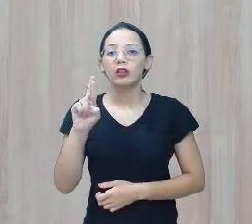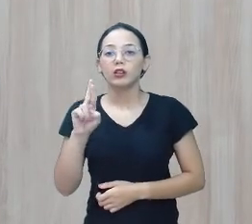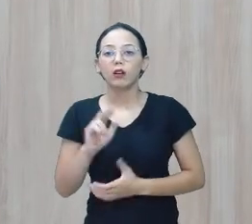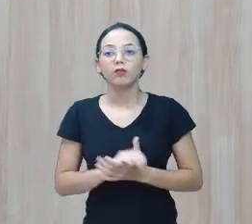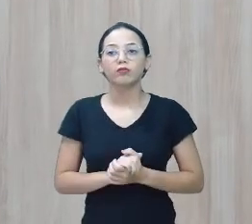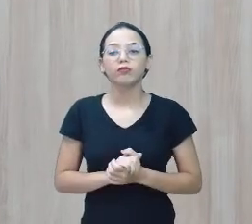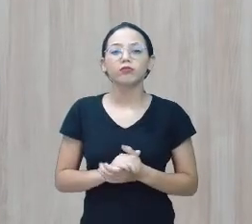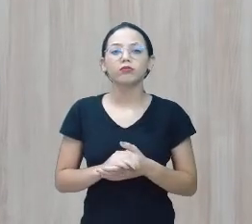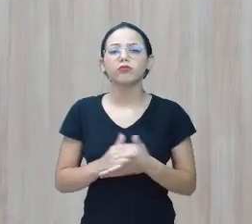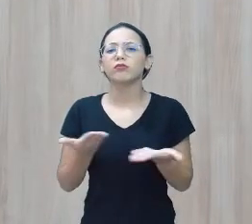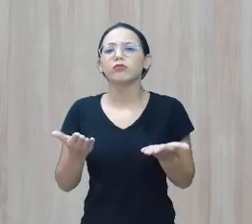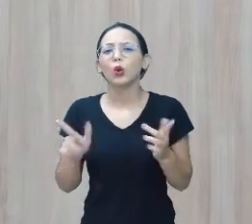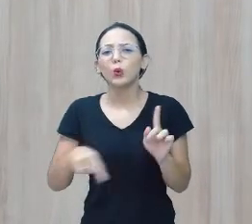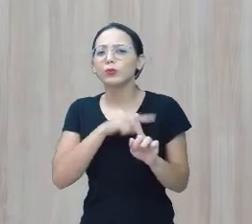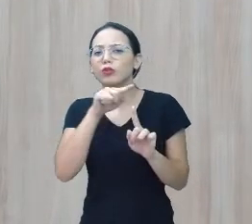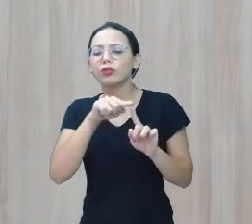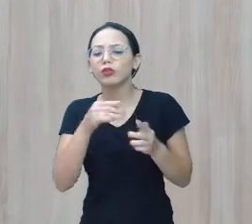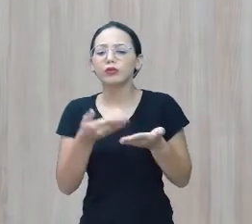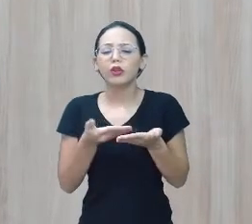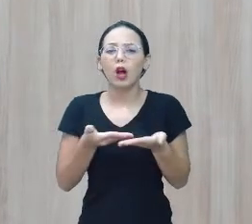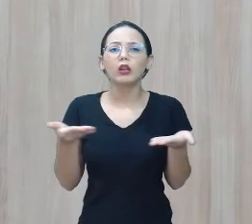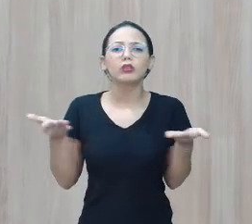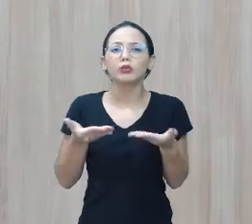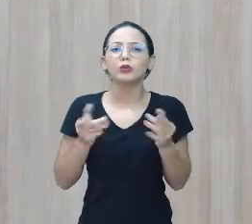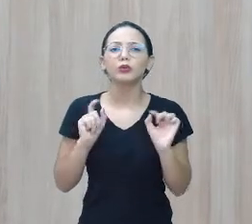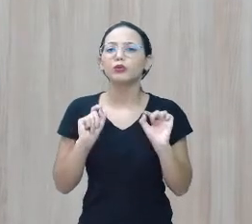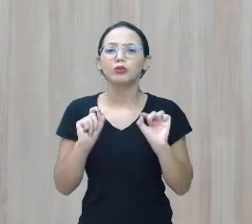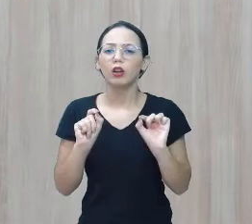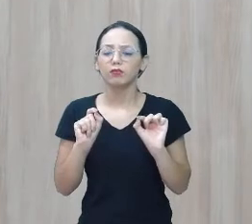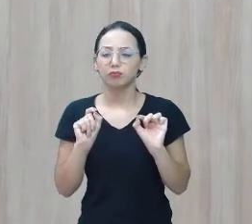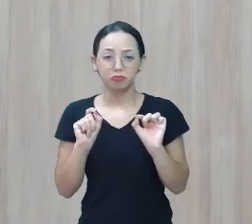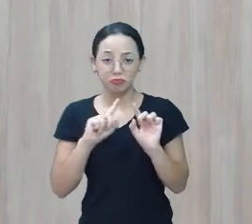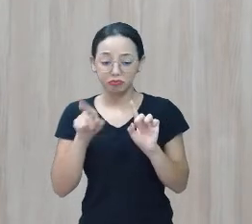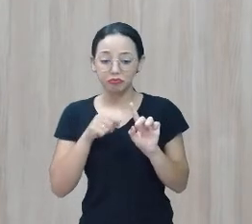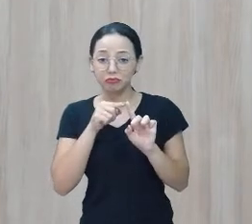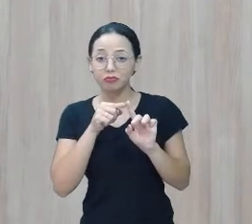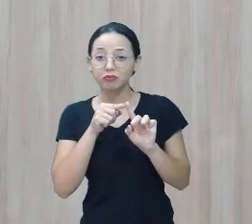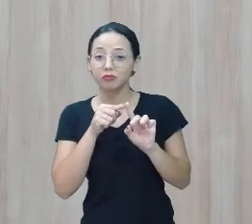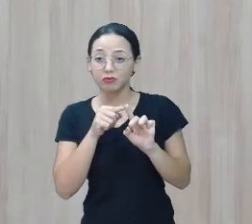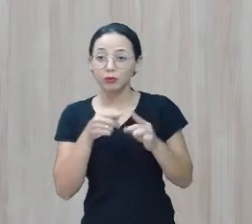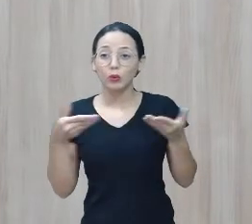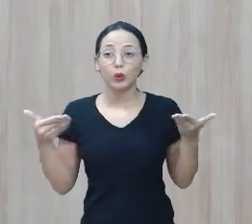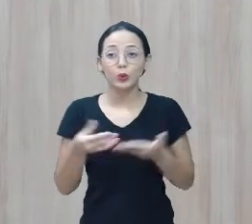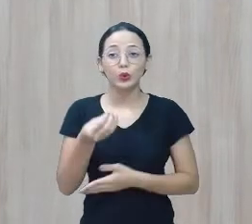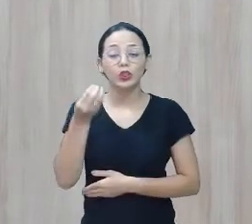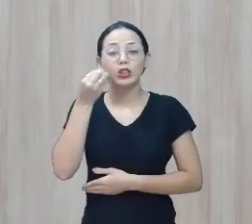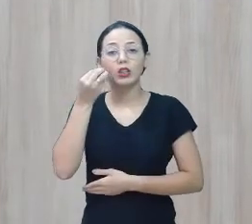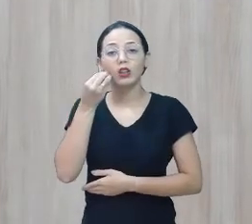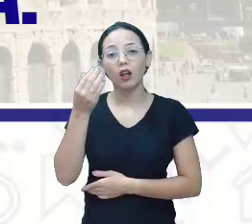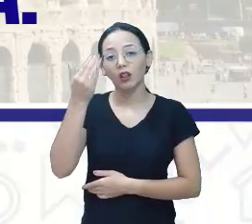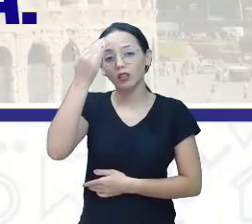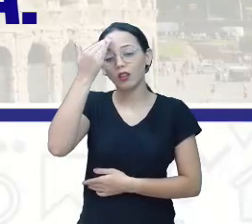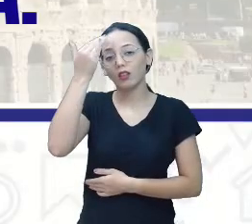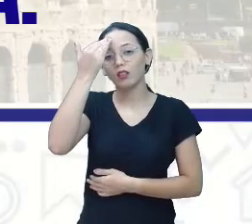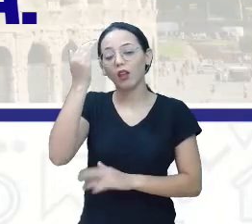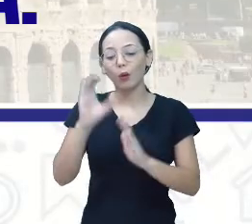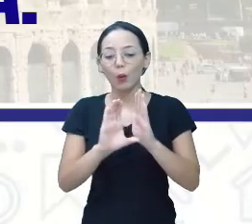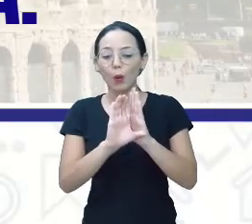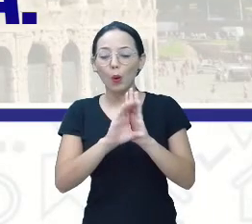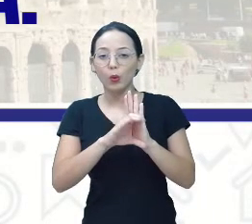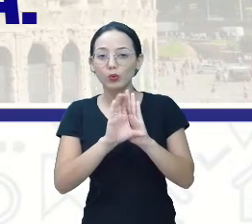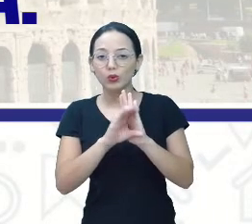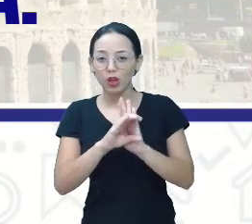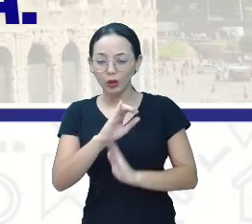vamos para o objetivo da nossa aula de hoje. Qual seria o nosso objetivo? Nós vamos hoje tentar entender o conceito